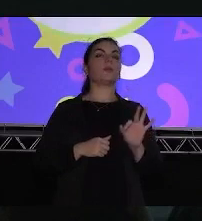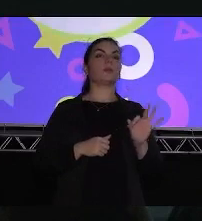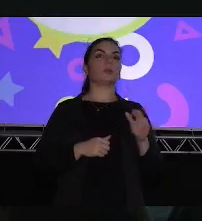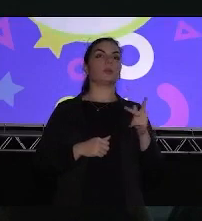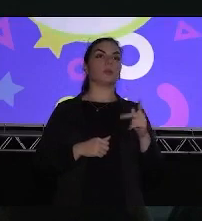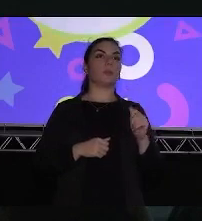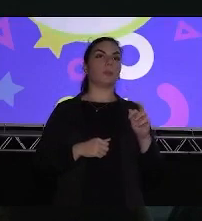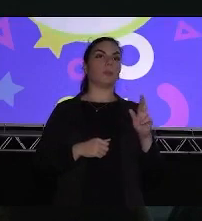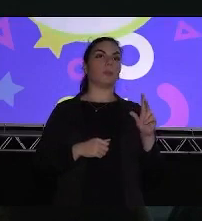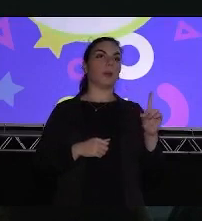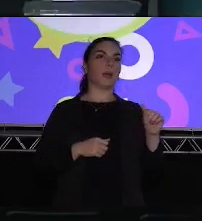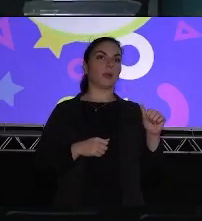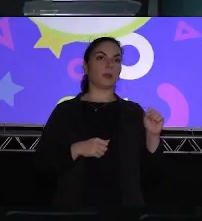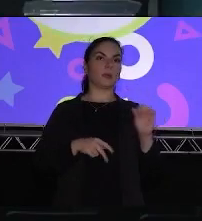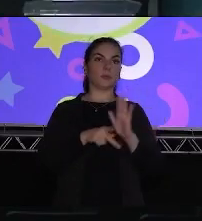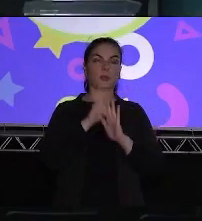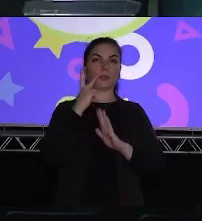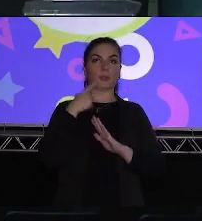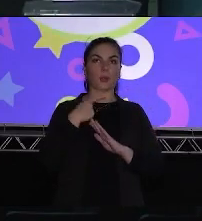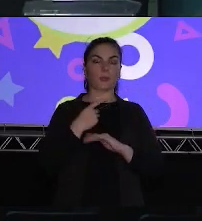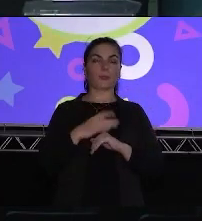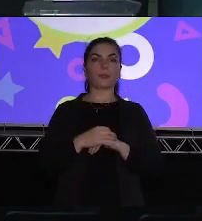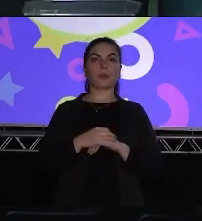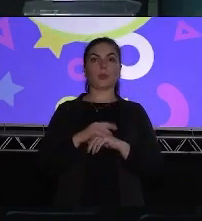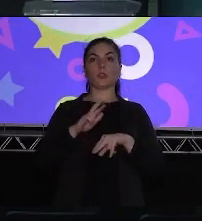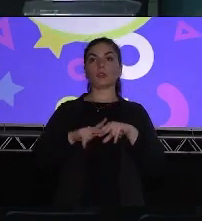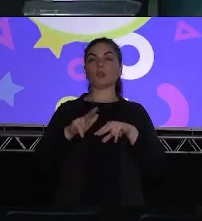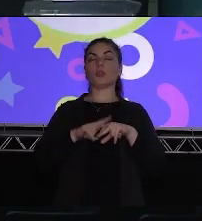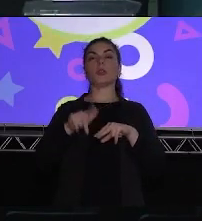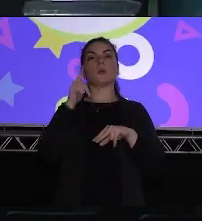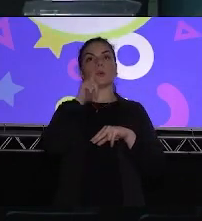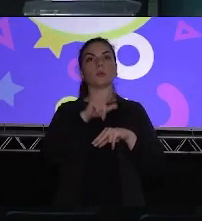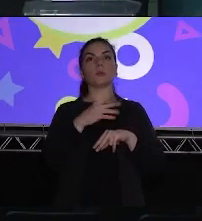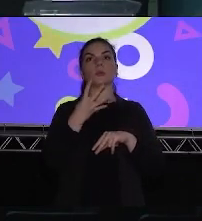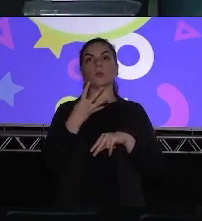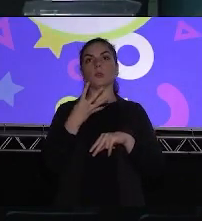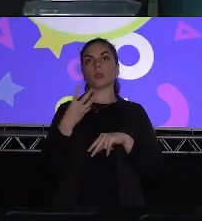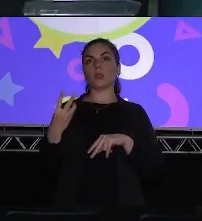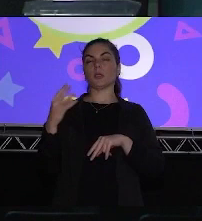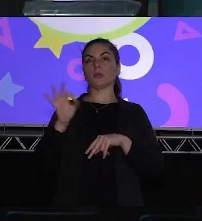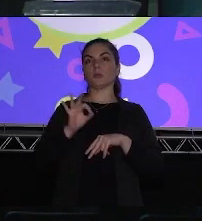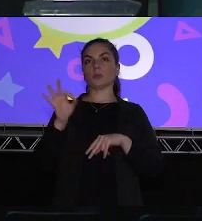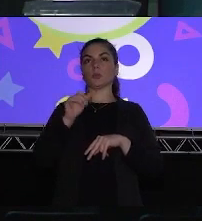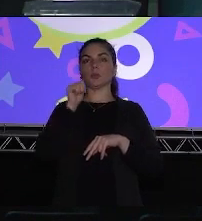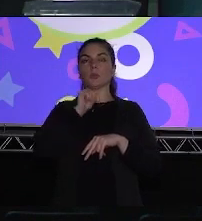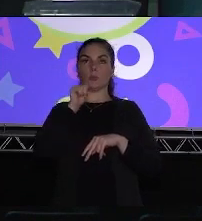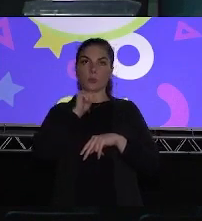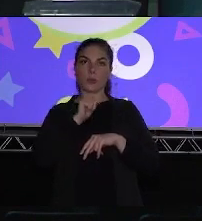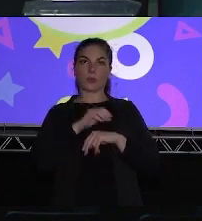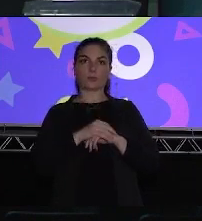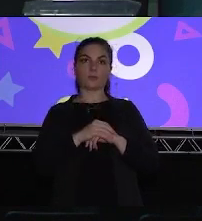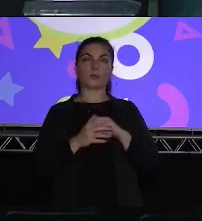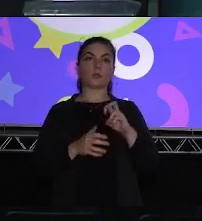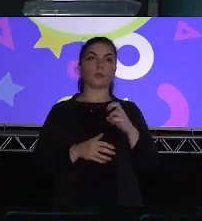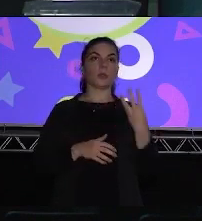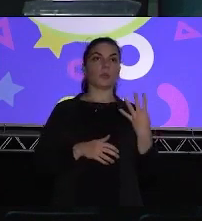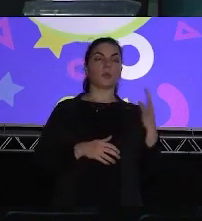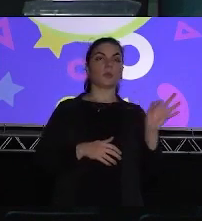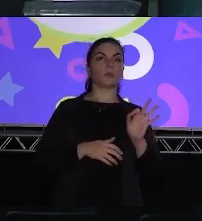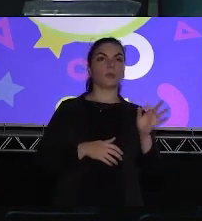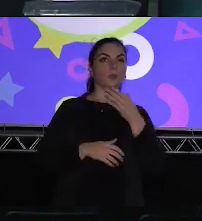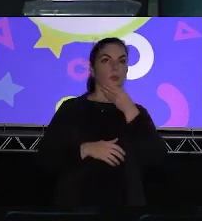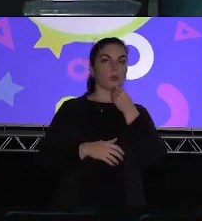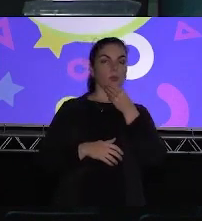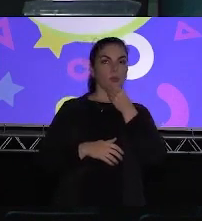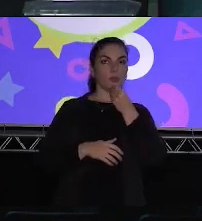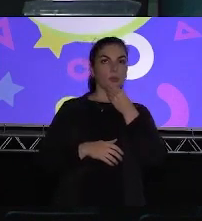pardas, autodeclaração, né? E de gênero, conseguimos atingir 43% de mulheres e 54% de